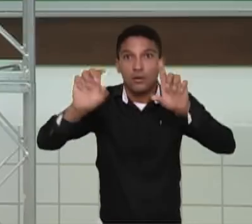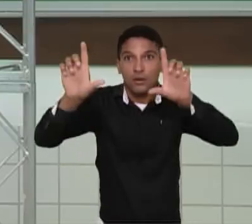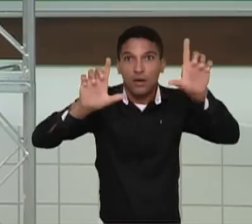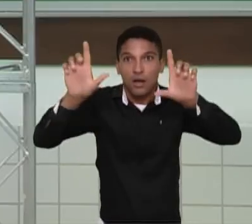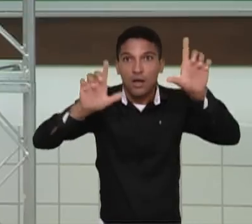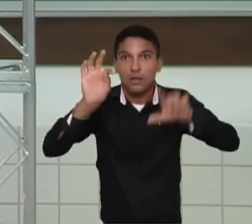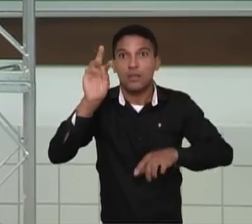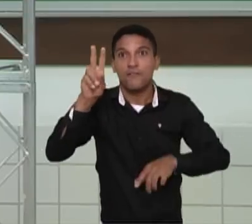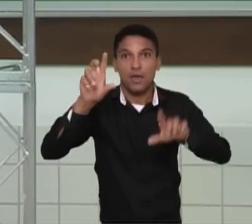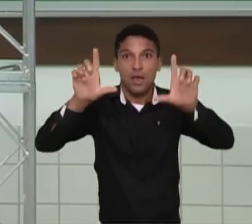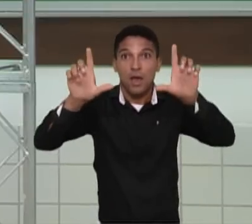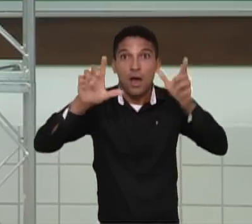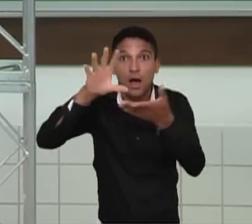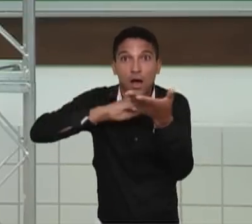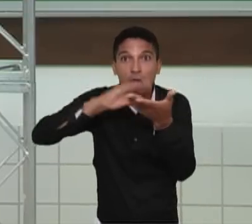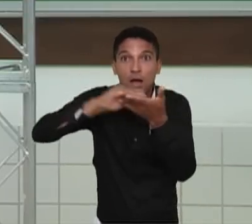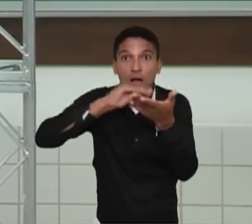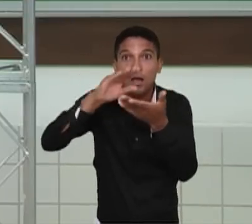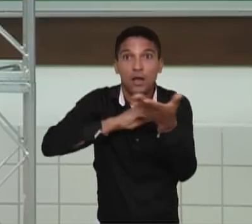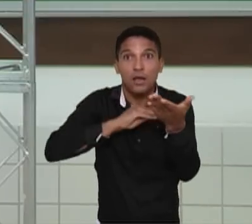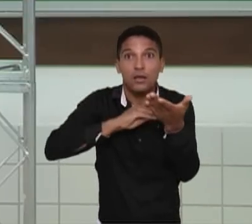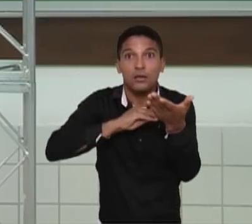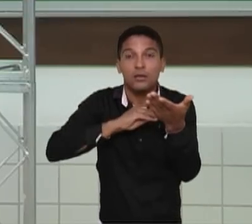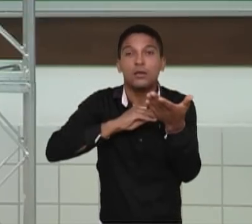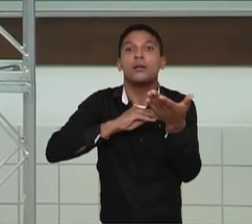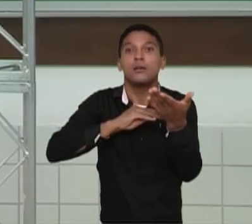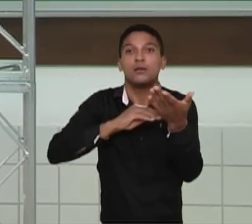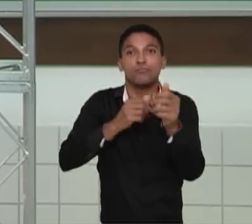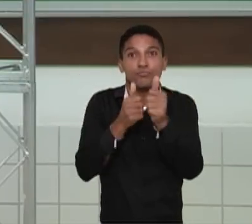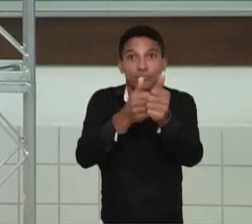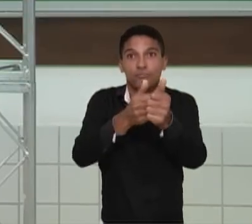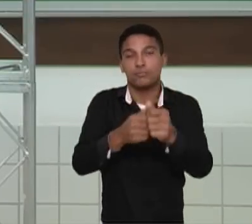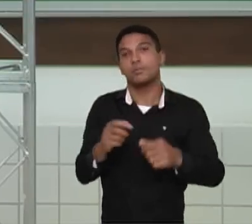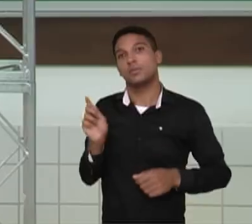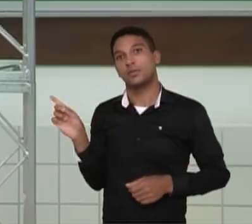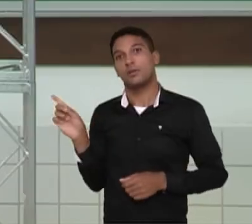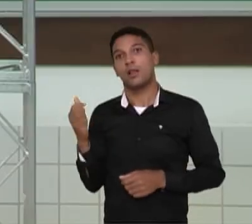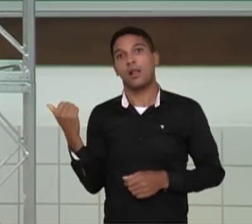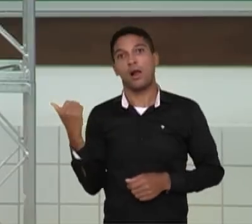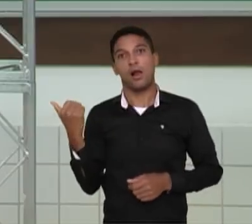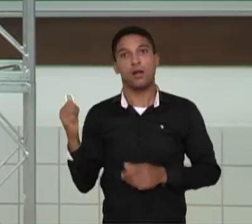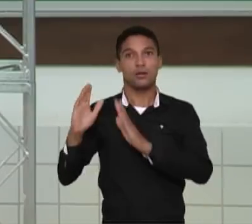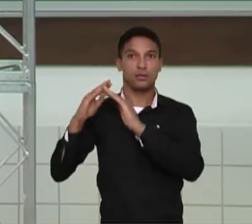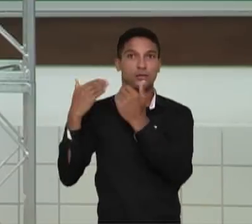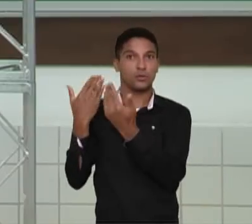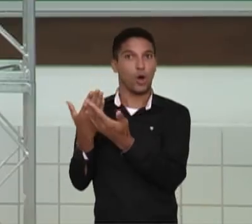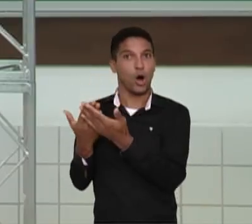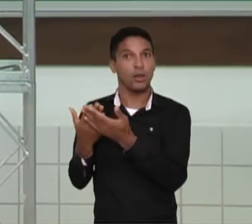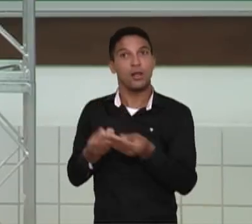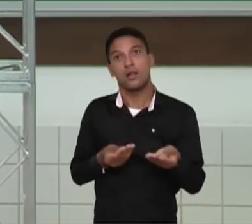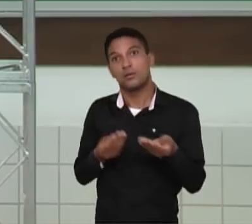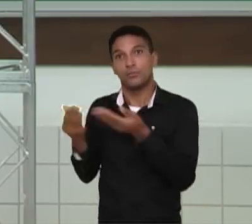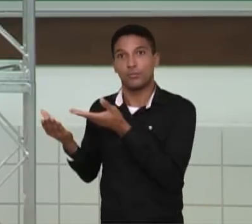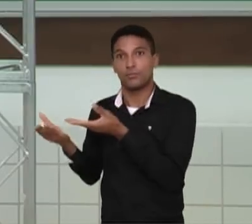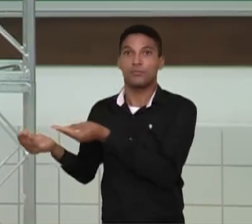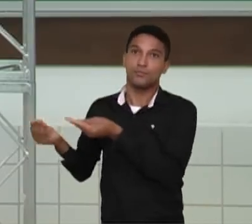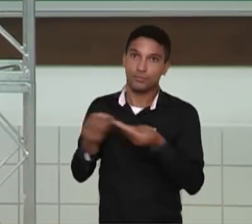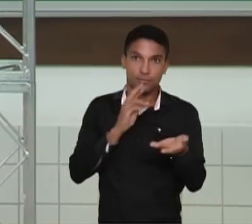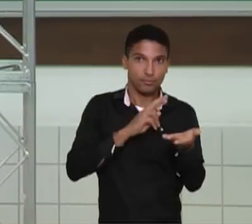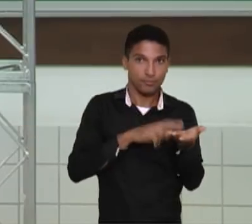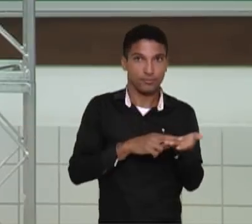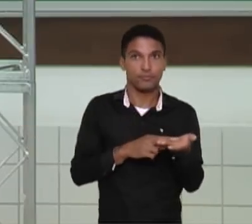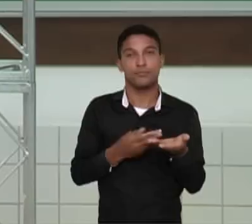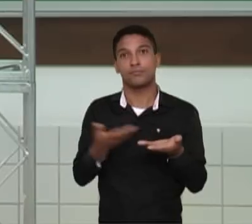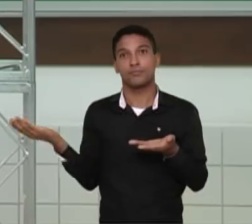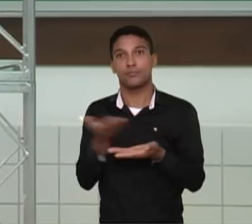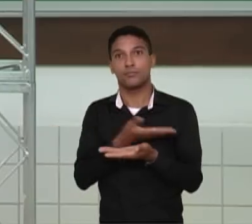sua escola, retirar os materiais, para que você possa acompanhar as aulas de uma forma mais efetiva. E o terceiro recado que eu tenho